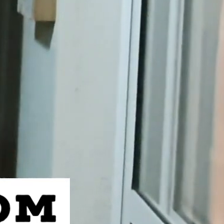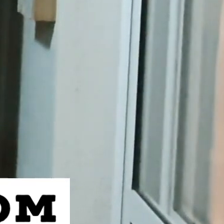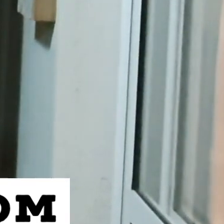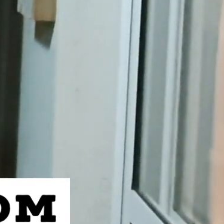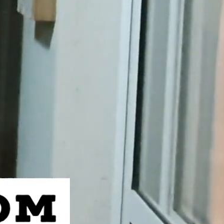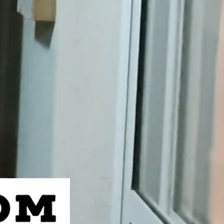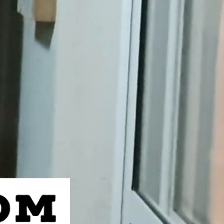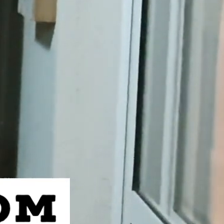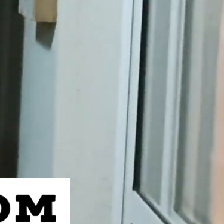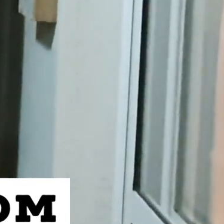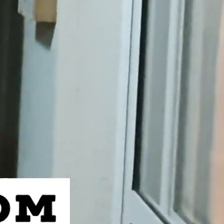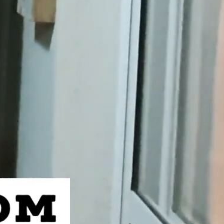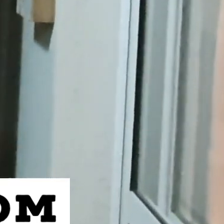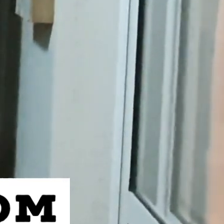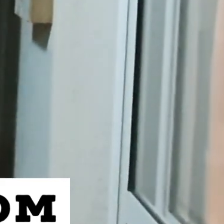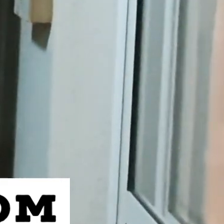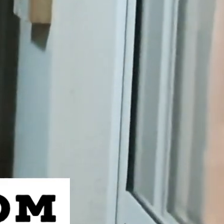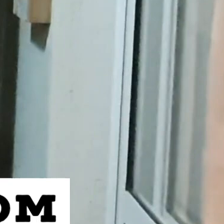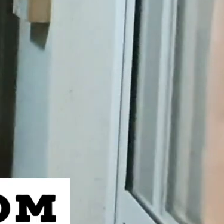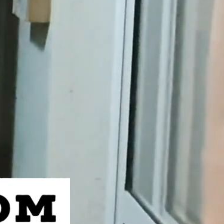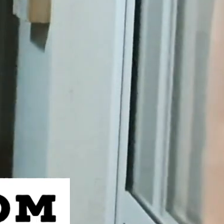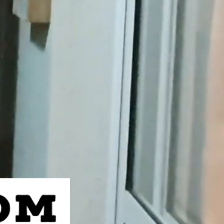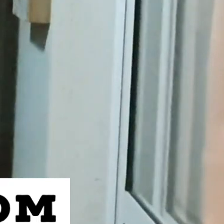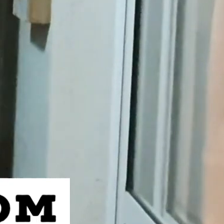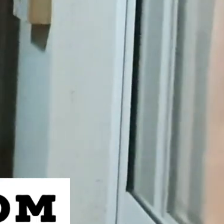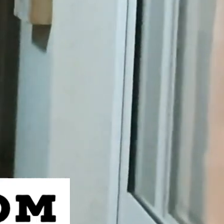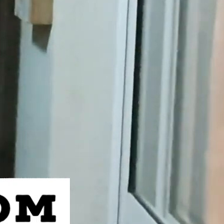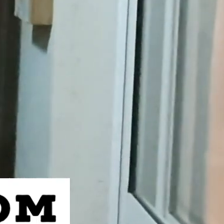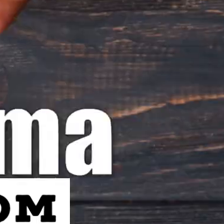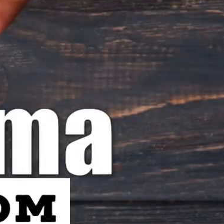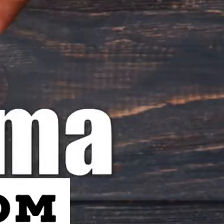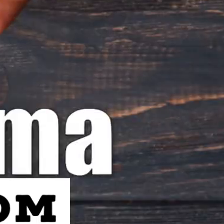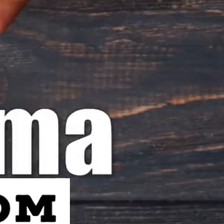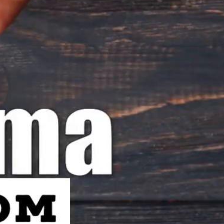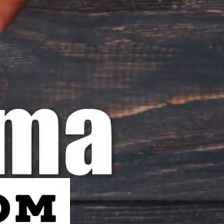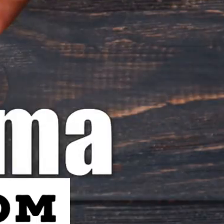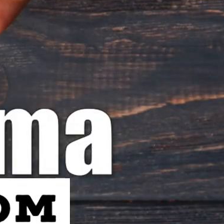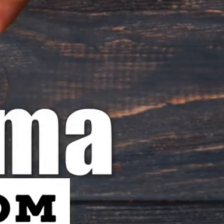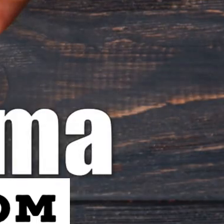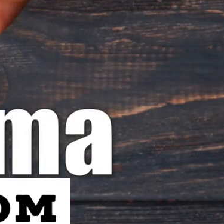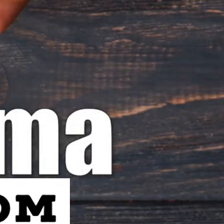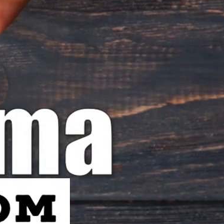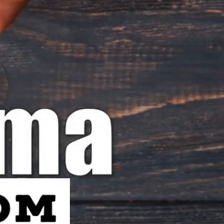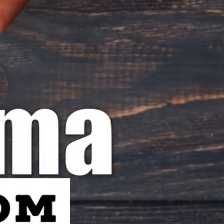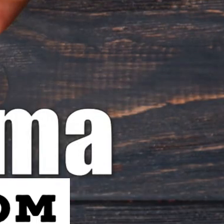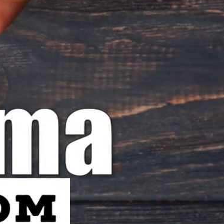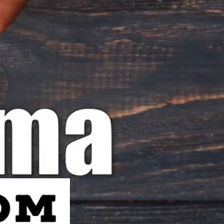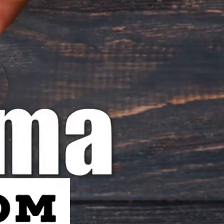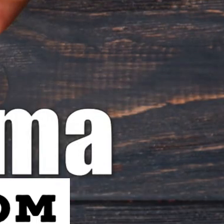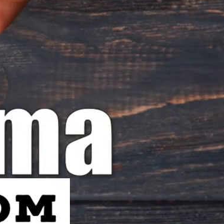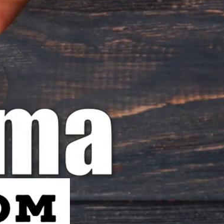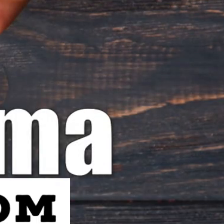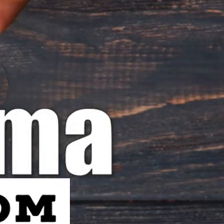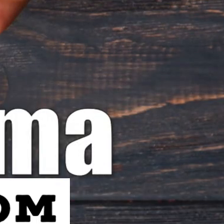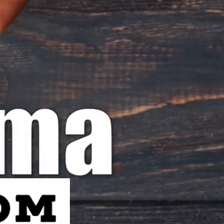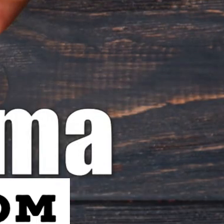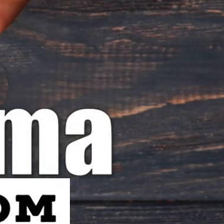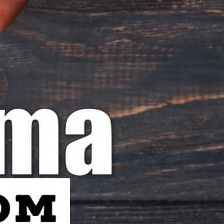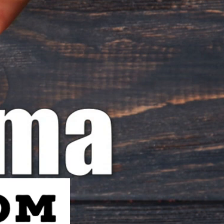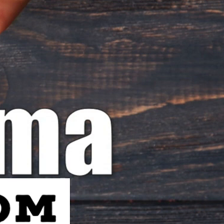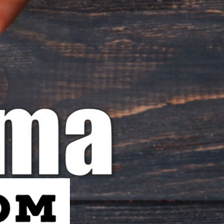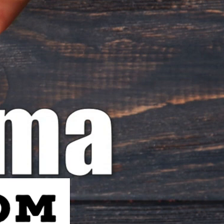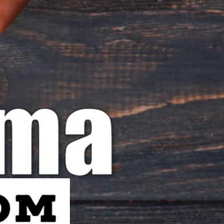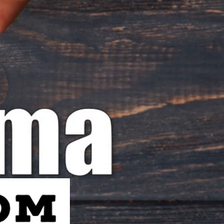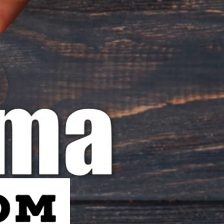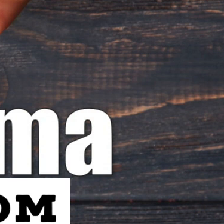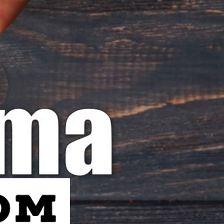além do curso sem o sobre as está de que a intenção estamos que você já conhece a entrando hoje o pode clicar na alma você vai aprender a lidar com